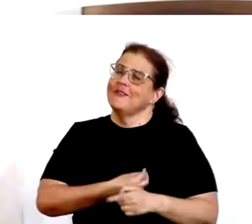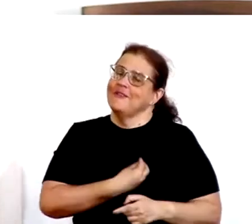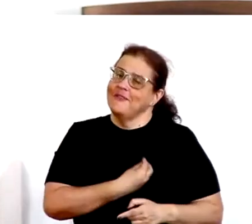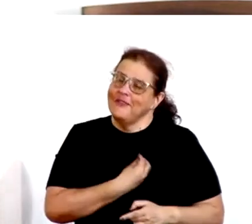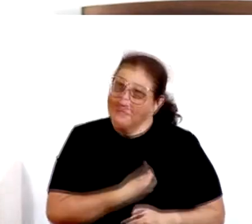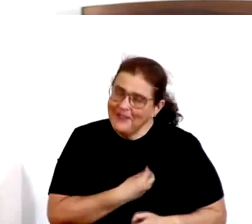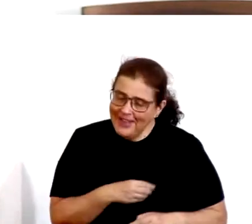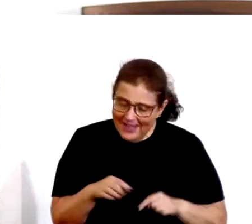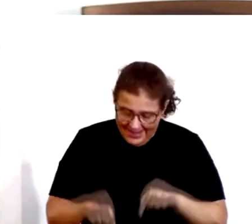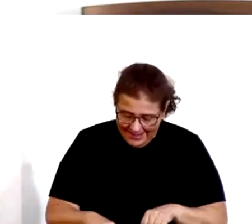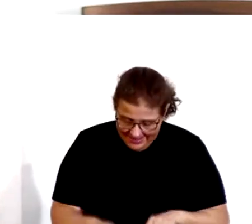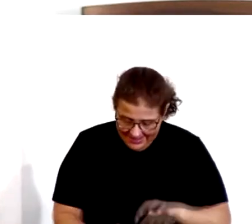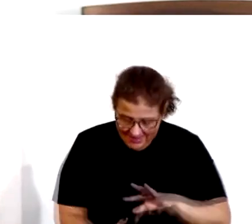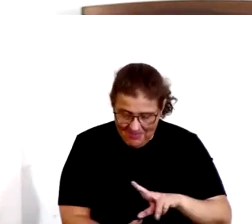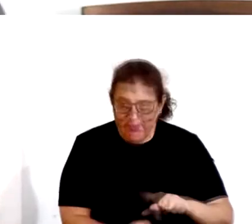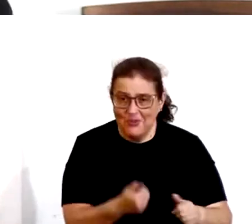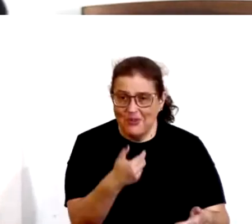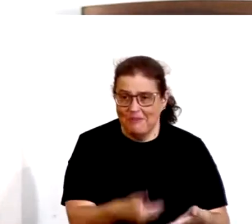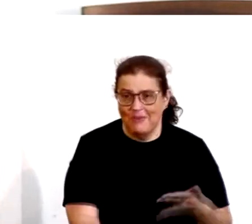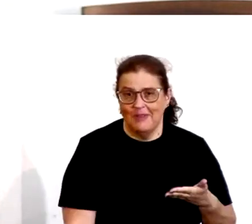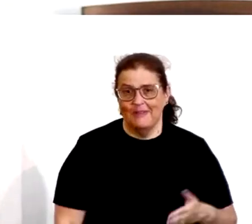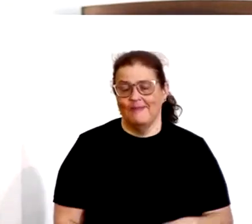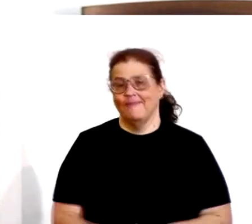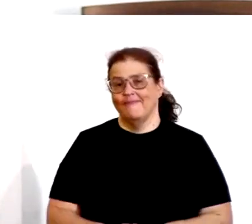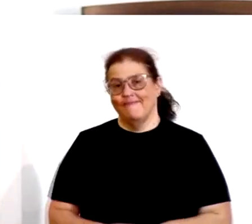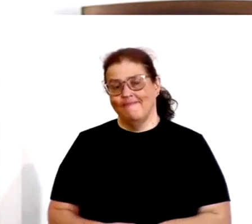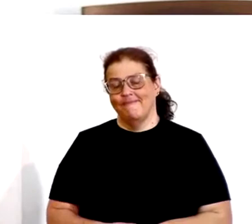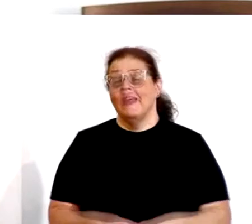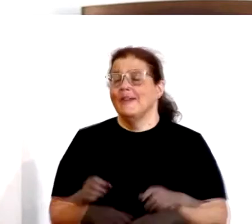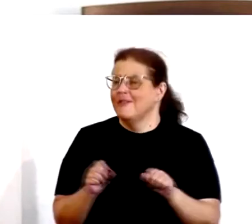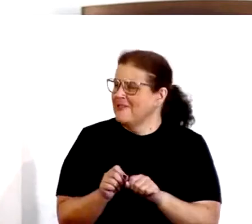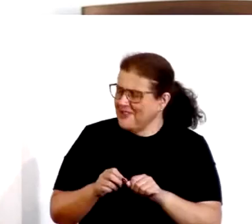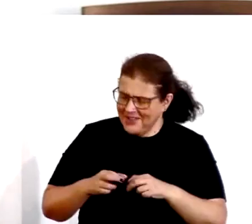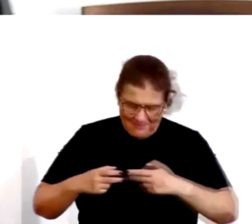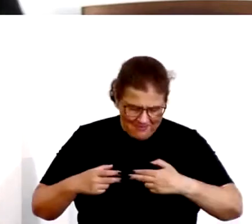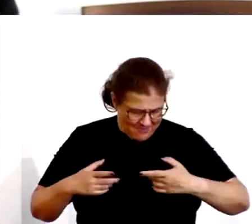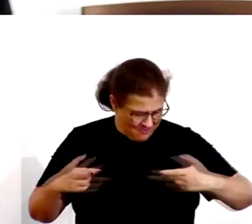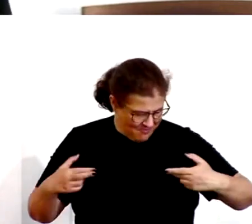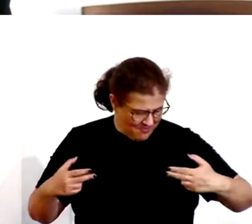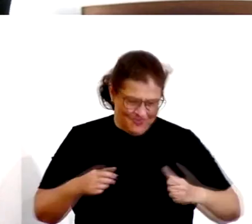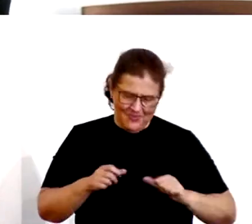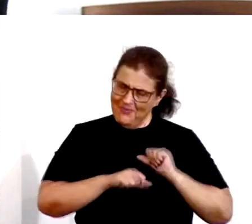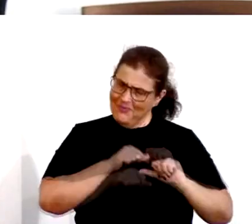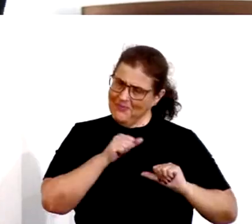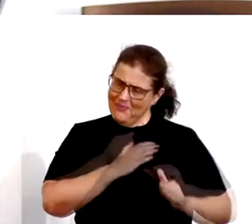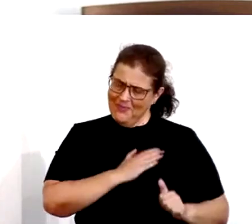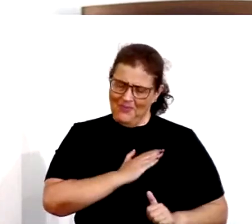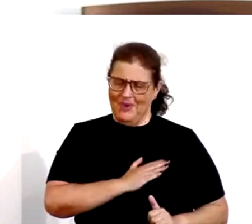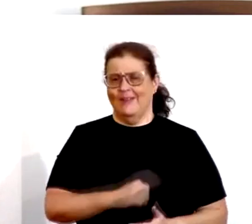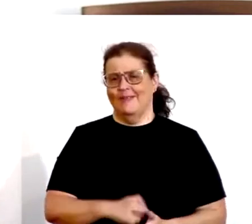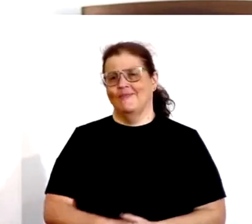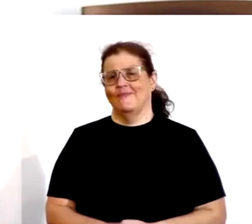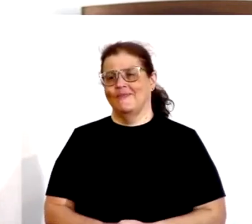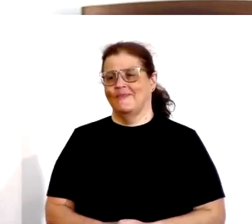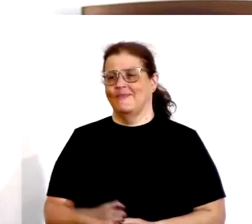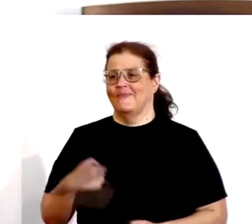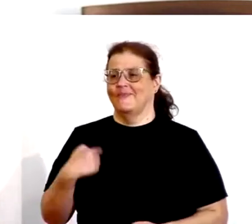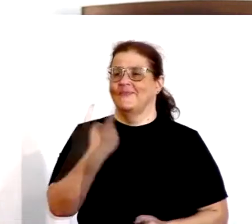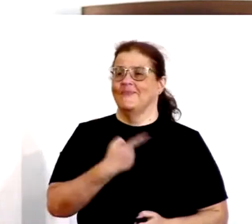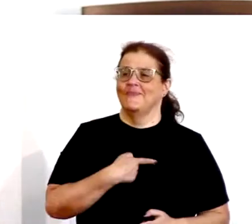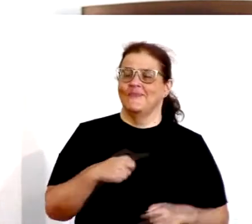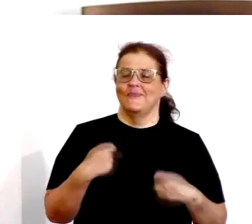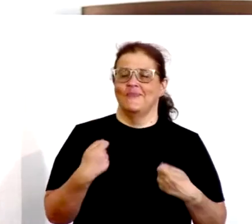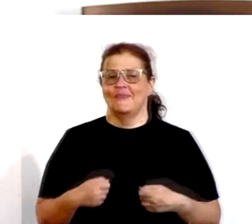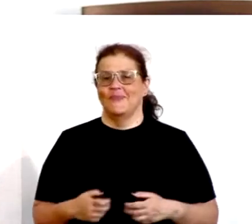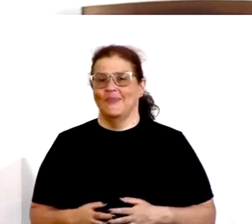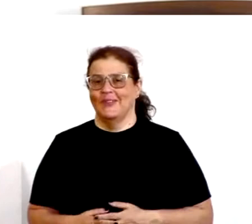mundo caído. Afinal de contas, ele fez uma grande obra em nosso coração. Mas que obra foi essa? E para que propósito ele fez isso? Nós